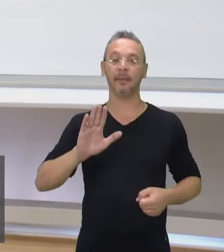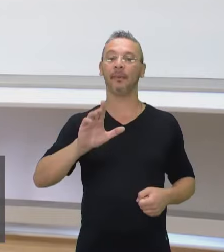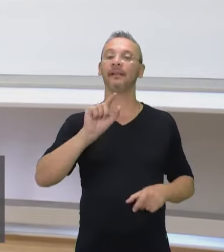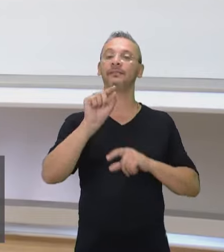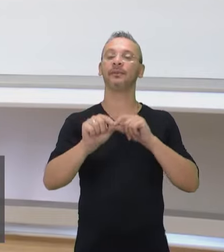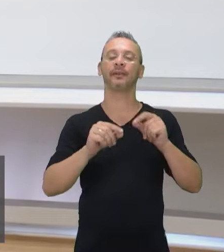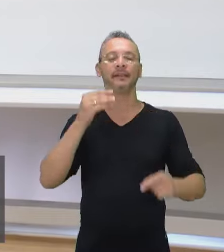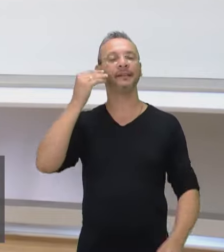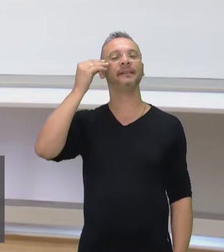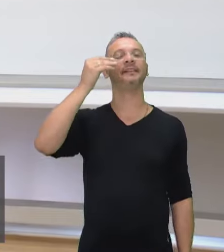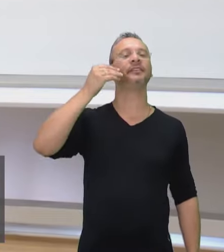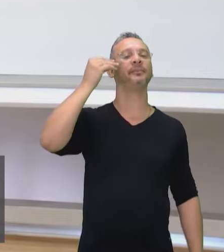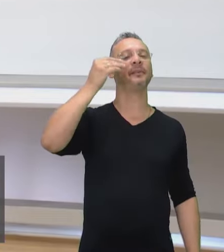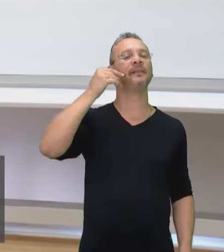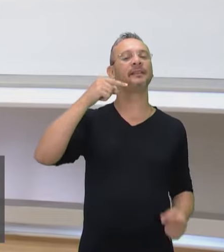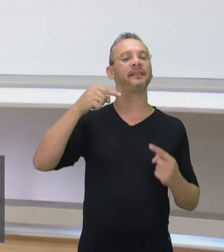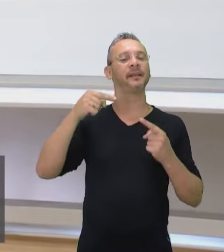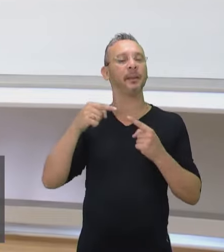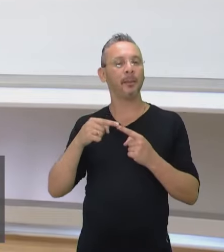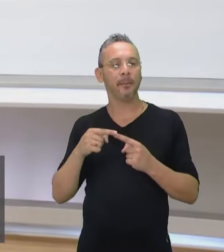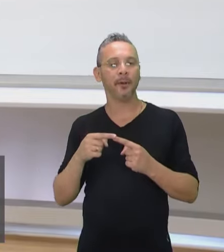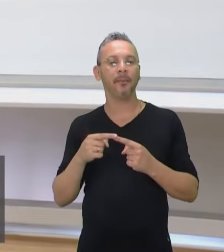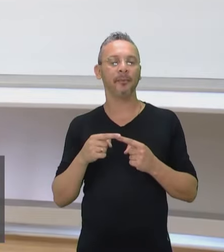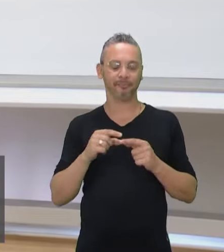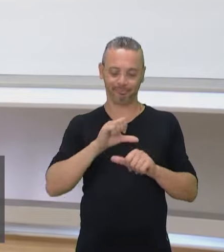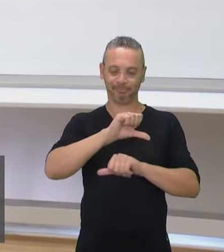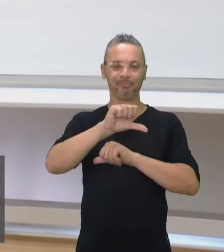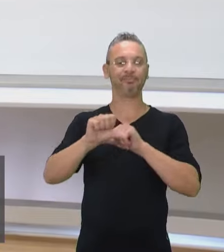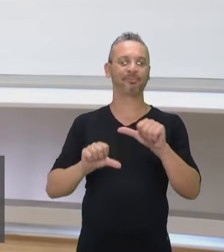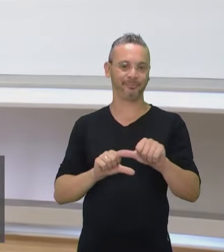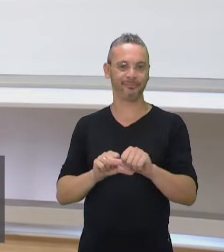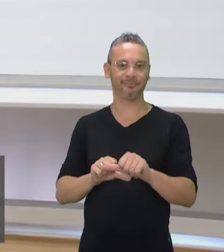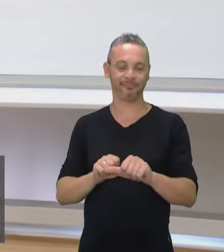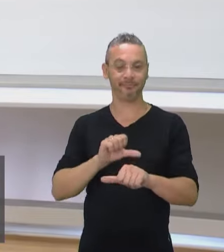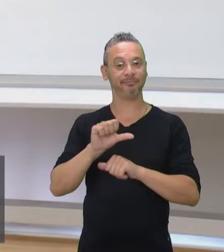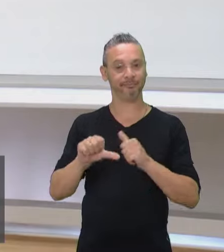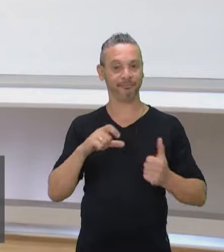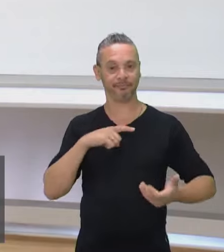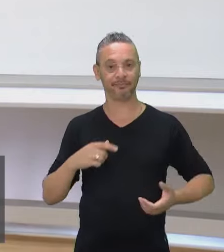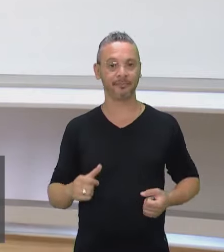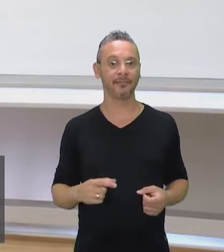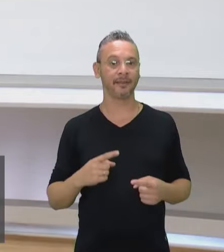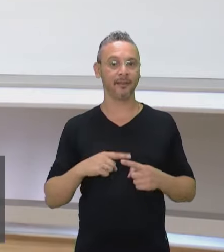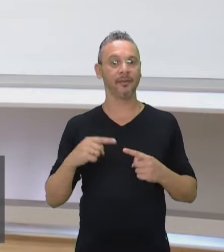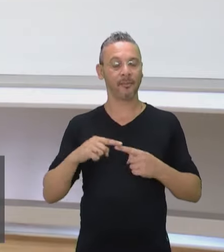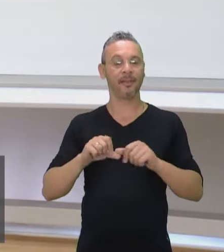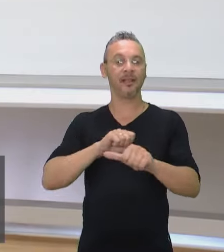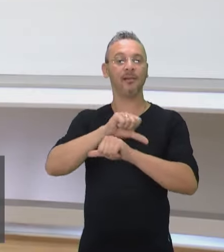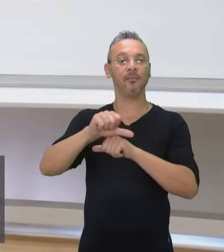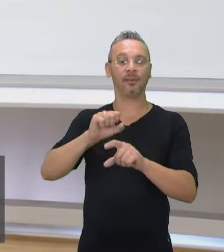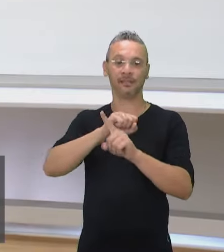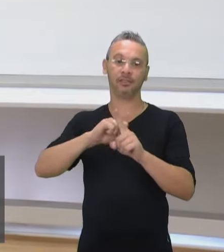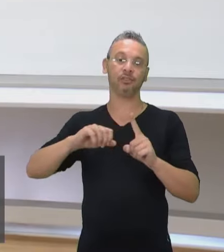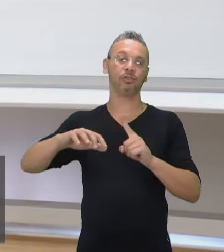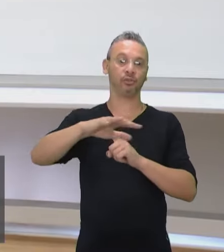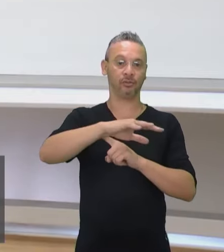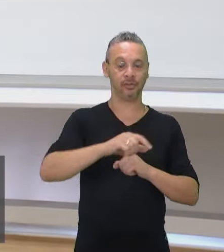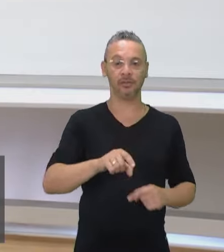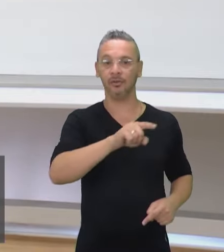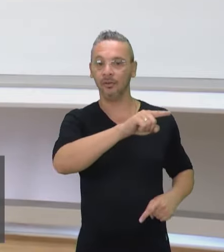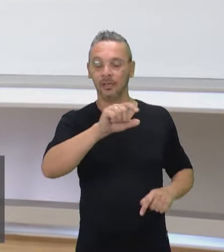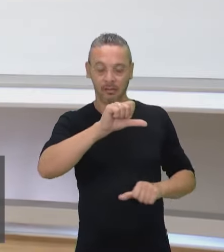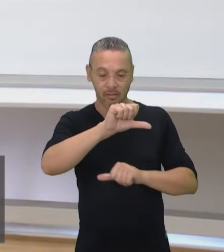essa experiência, ela também entrou em decadência, tá certo? Mas isso é uma mudança social. Então, você